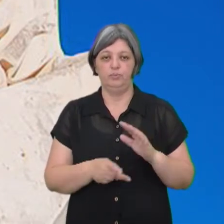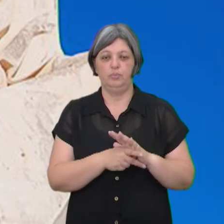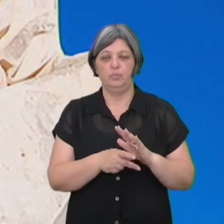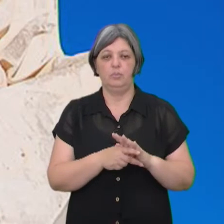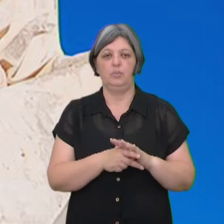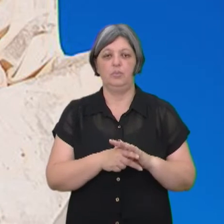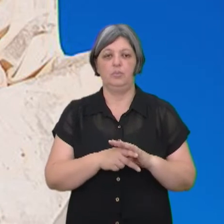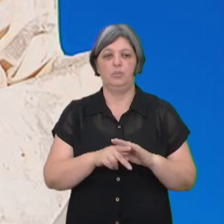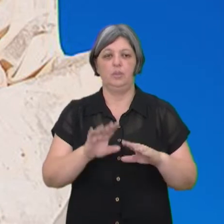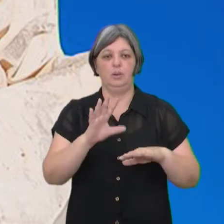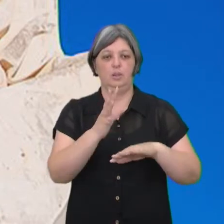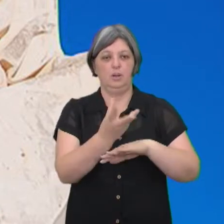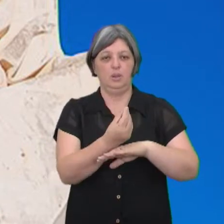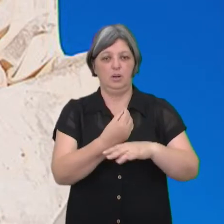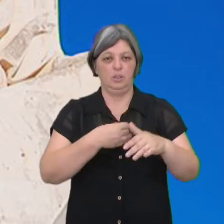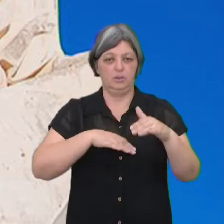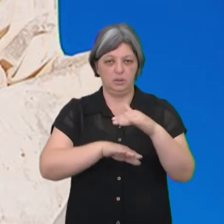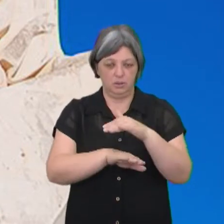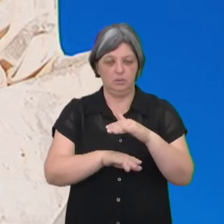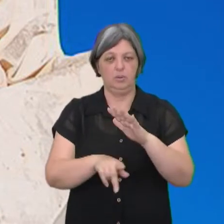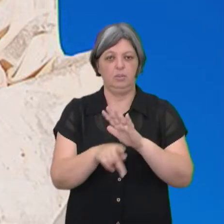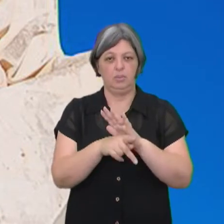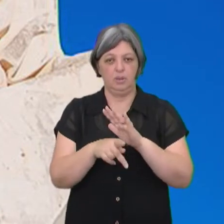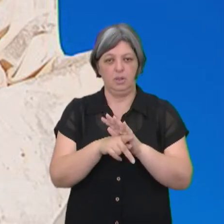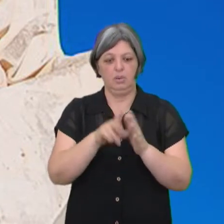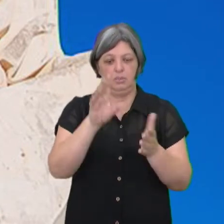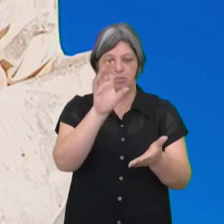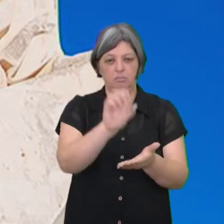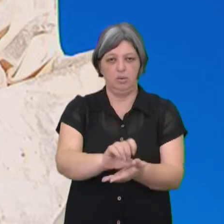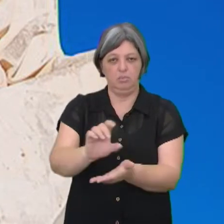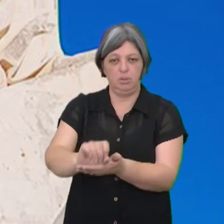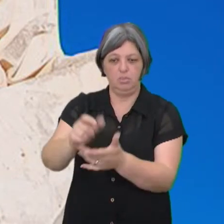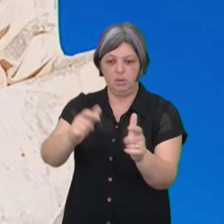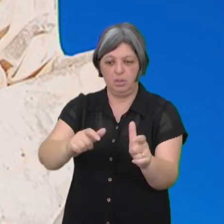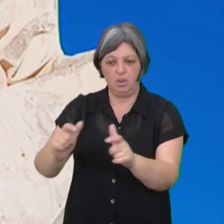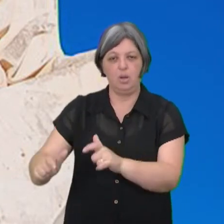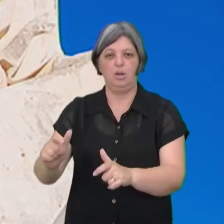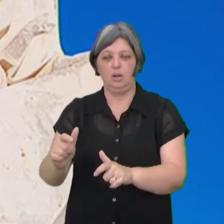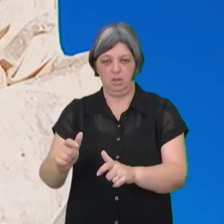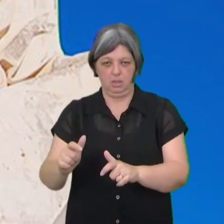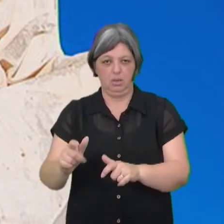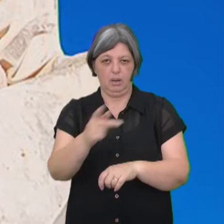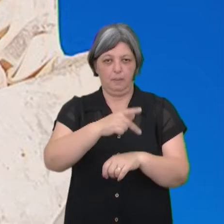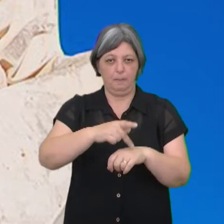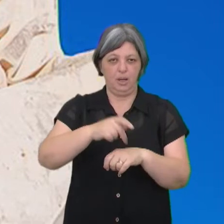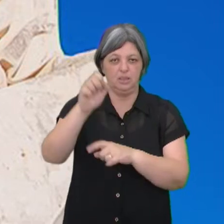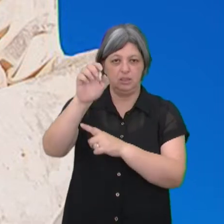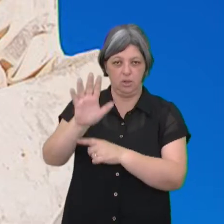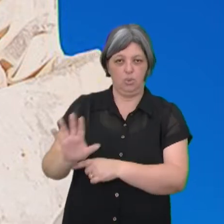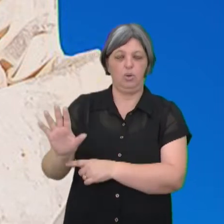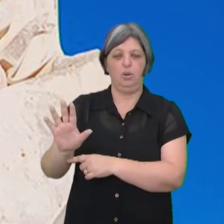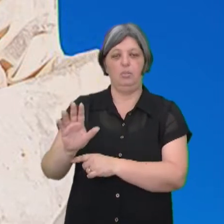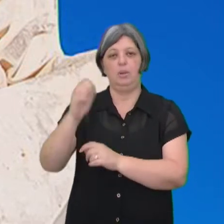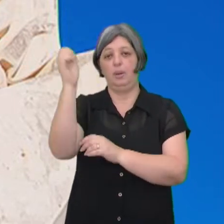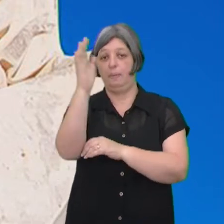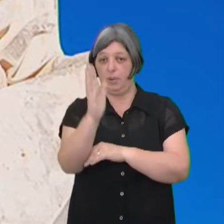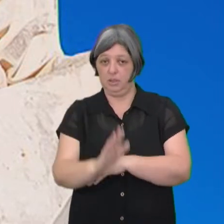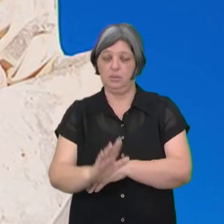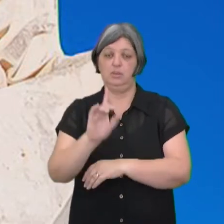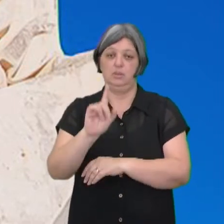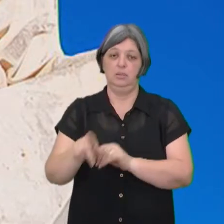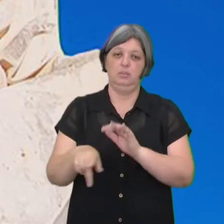sermos, né, a tornar-se aí colônias, né, de países da Europa, no caso do Brasil, aí colônia de